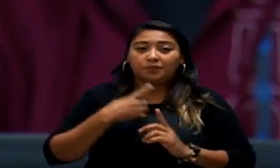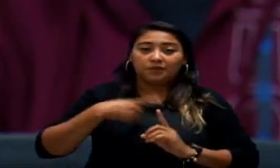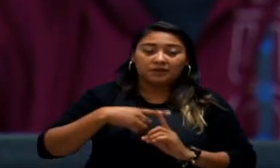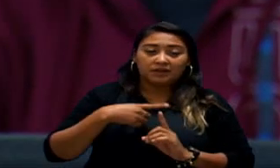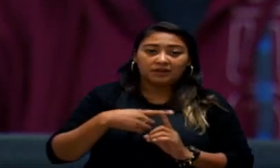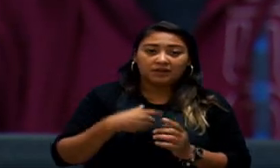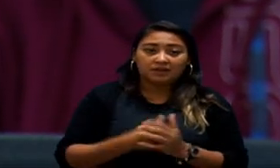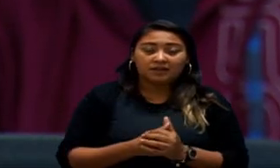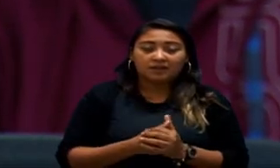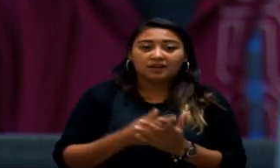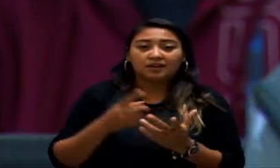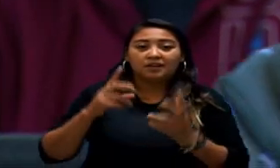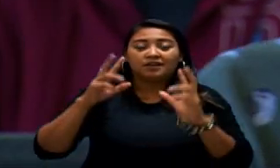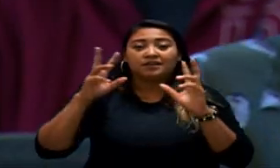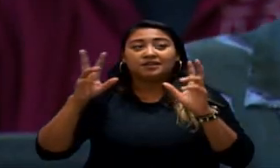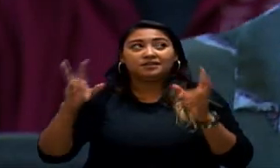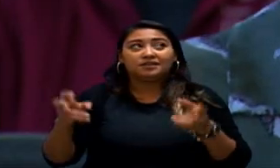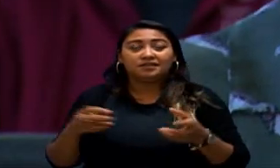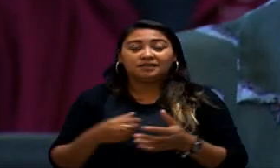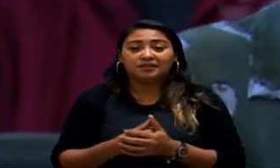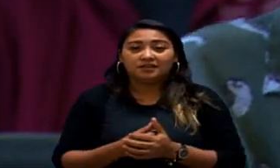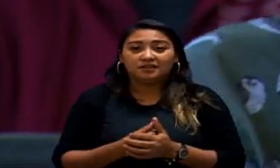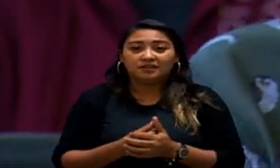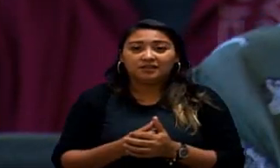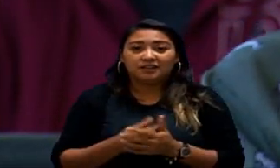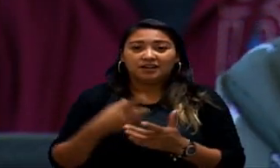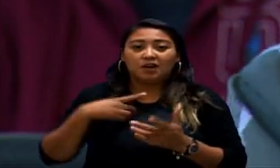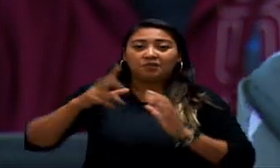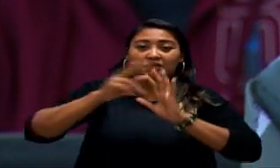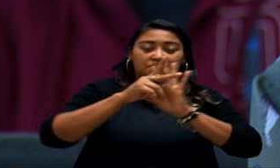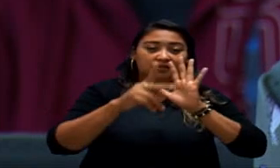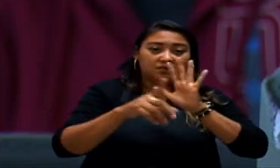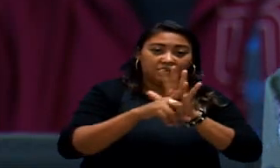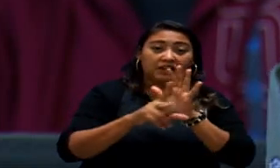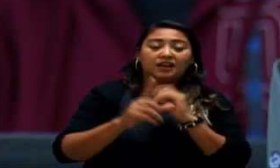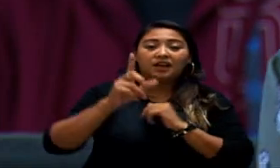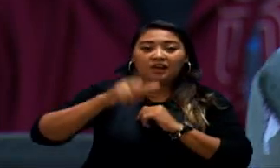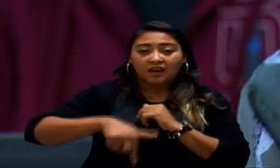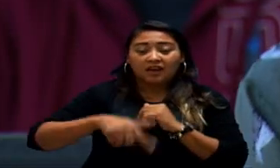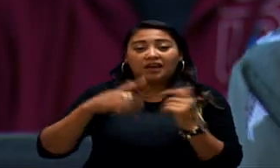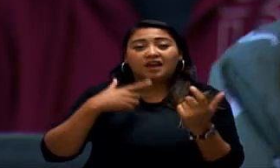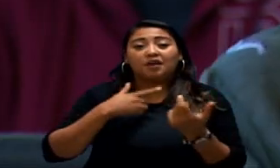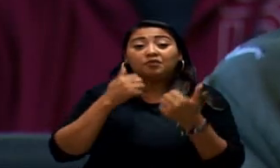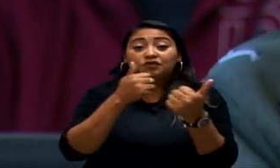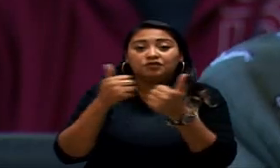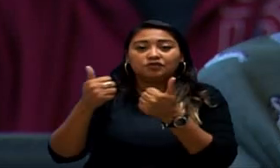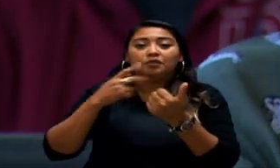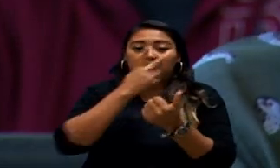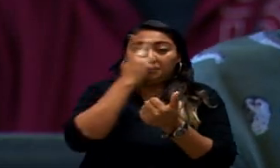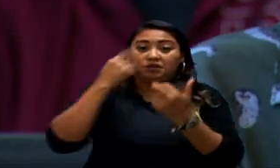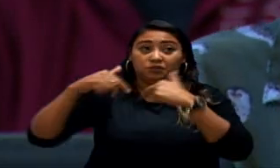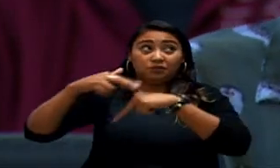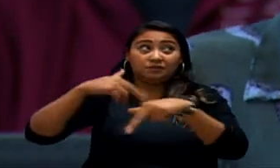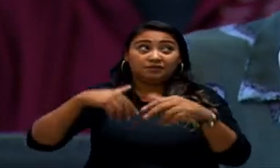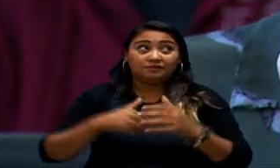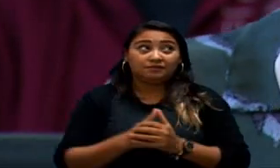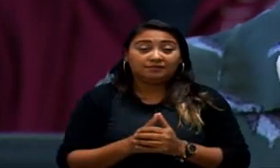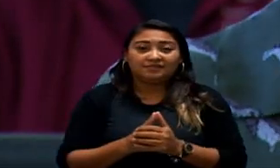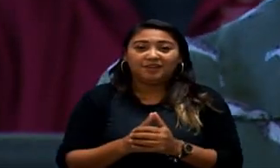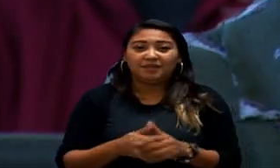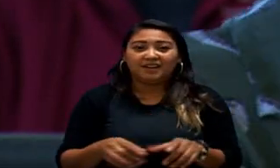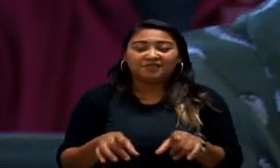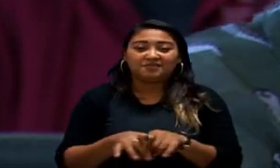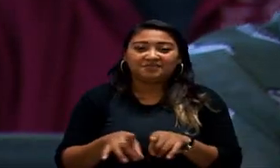acho que a questão que o senhor traz, né, um projeto de lei é para que seja positivo para a comunidade. Claro. Se há falta